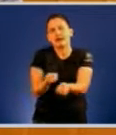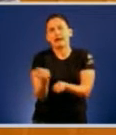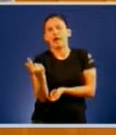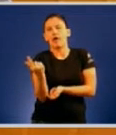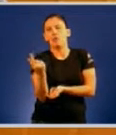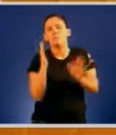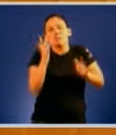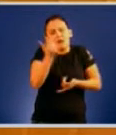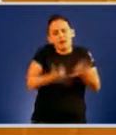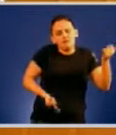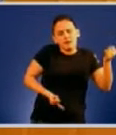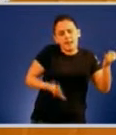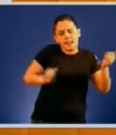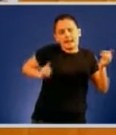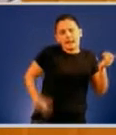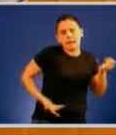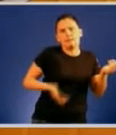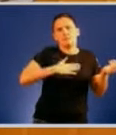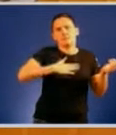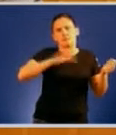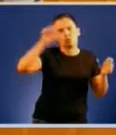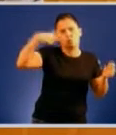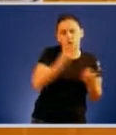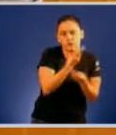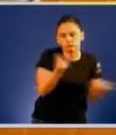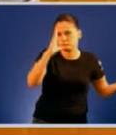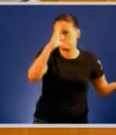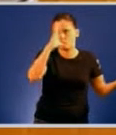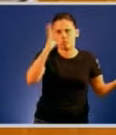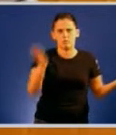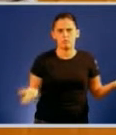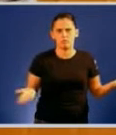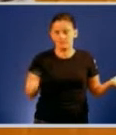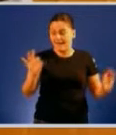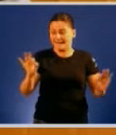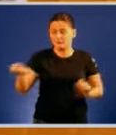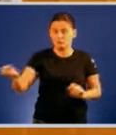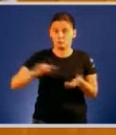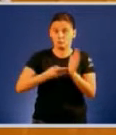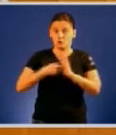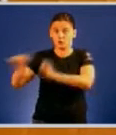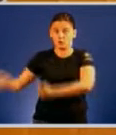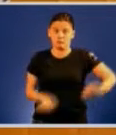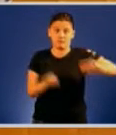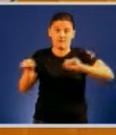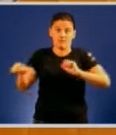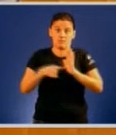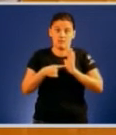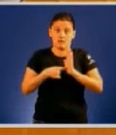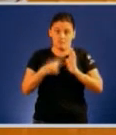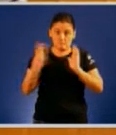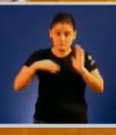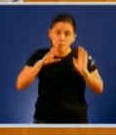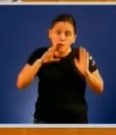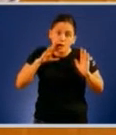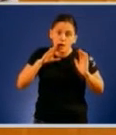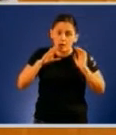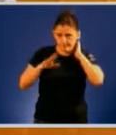que destrúe a riqueza do patrimonio cultural. E iso é o que ofrece este proxecto de lei. Isto é o que ofrece este proxecto de